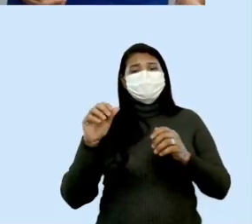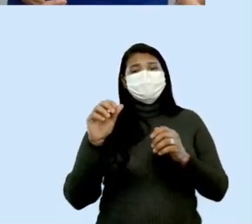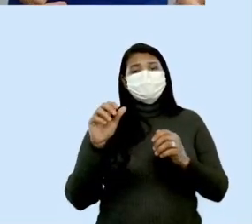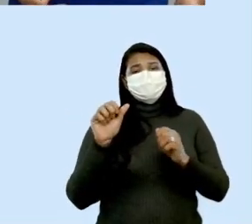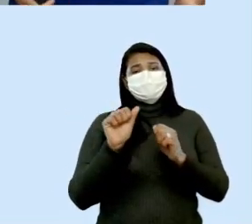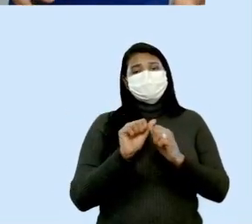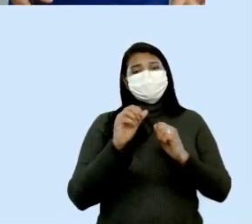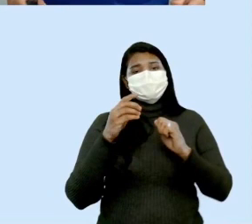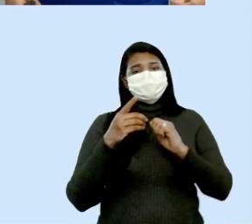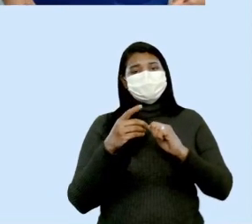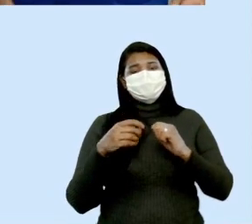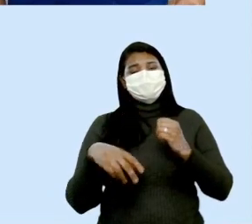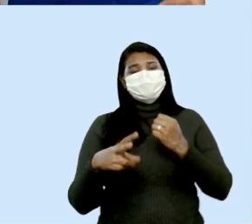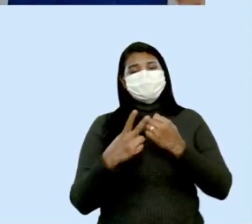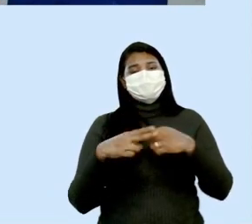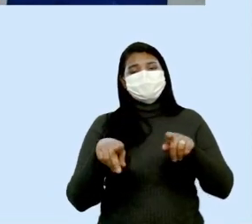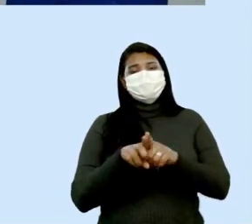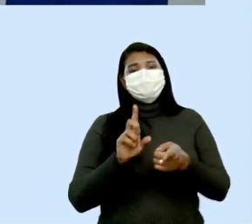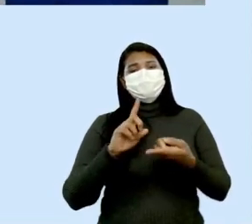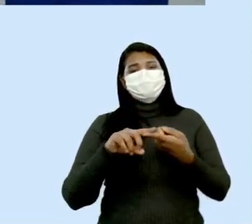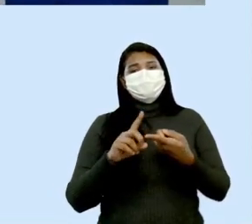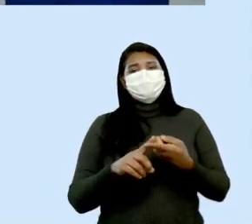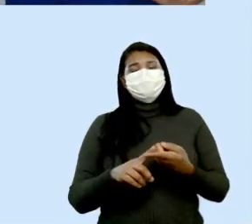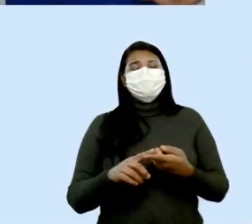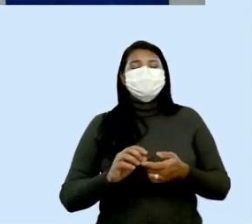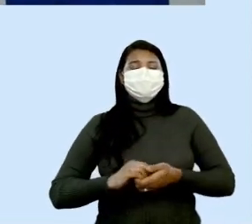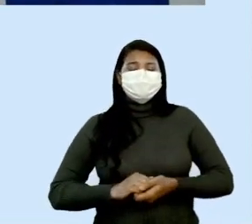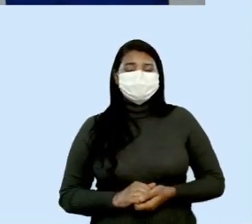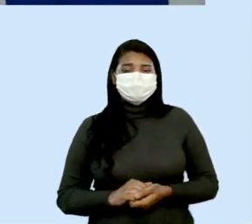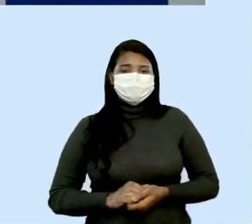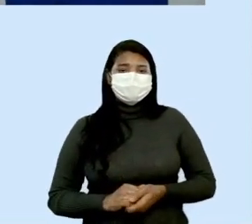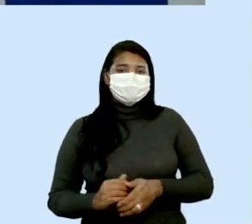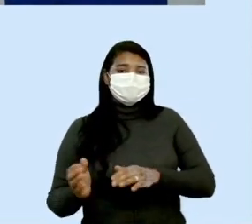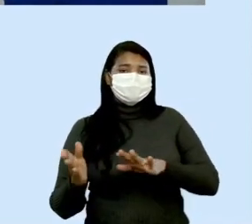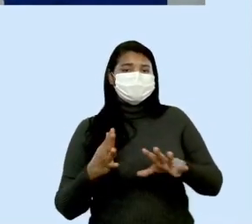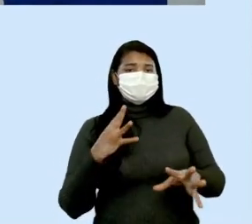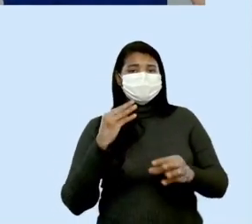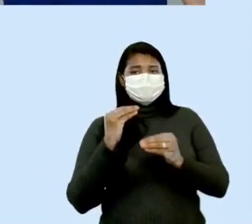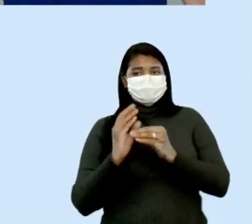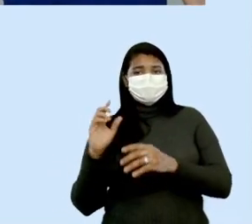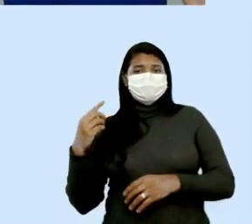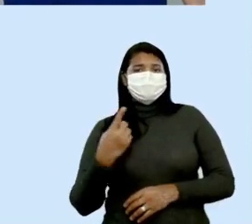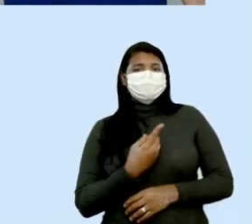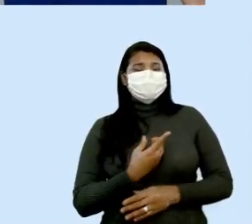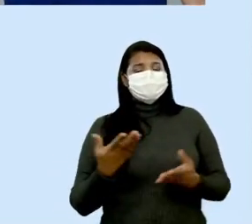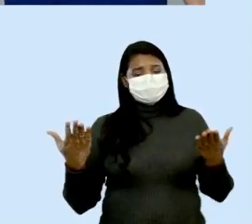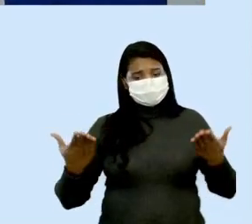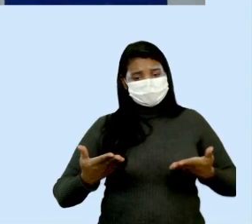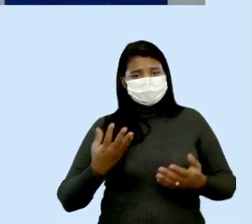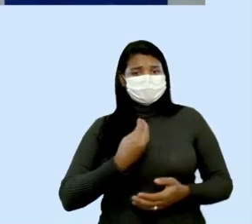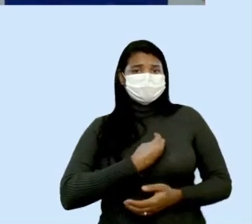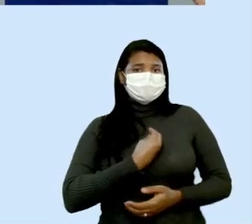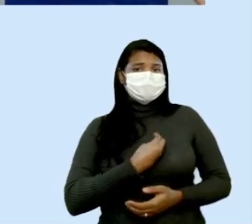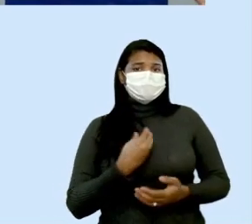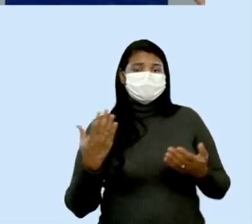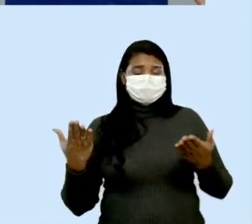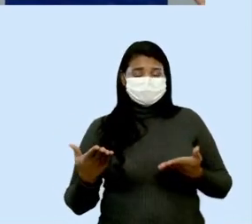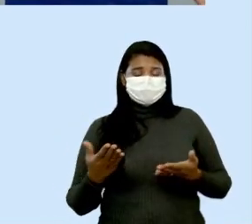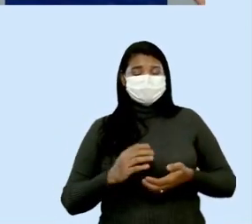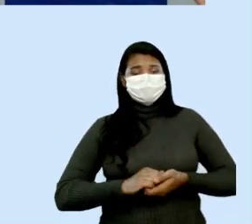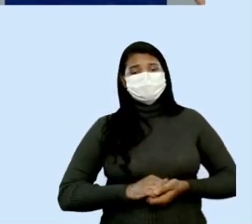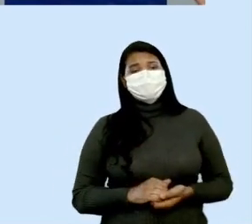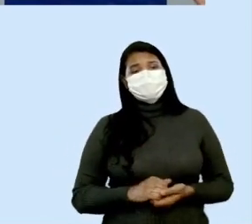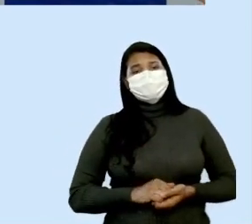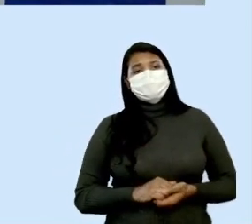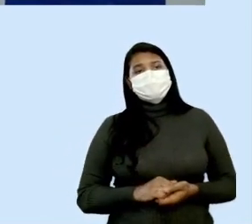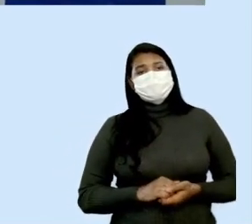advérbios, certo? Então, o simple present corresponde ao nosso presente, do modo indicativo,